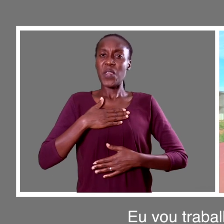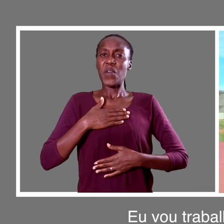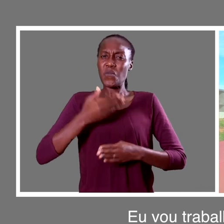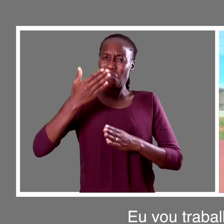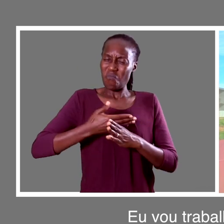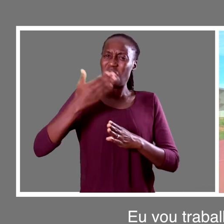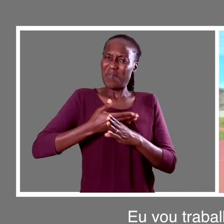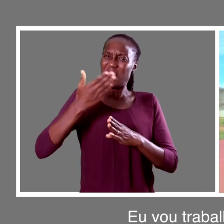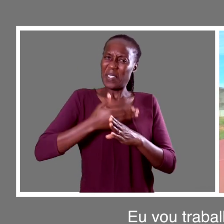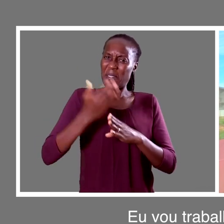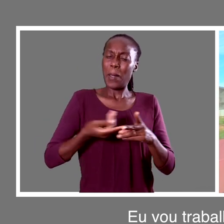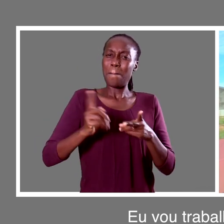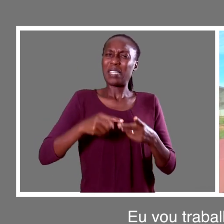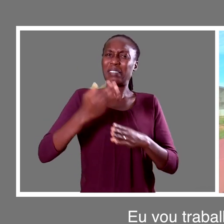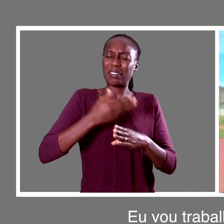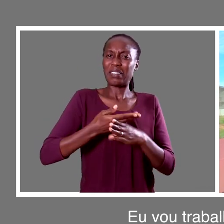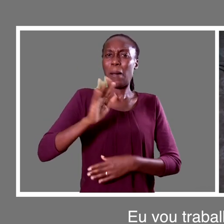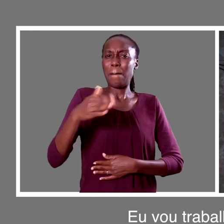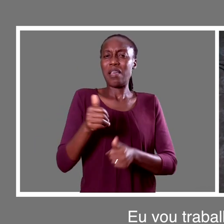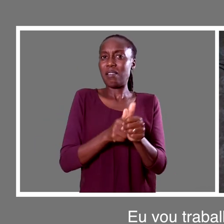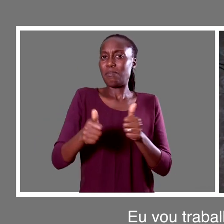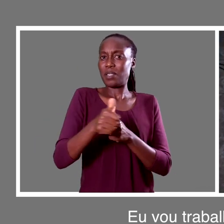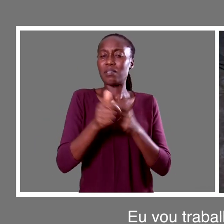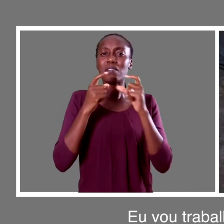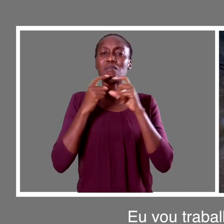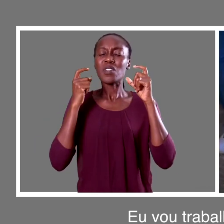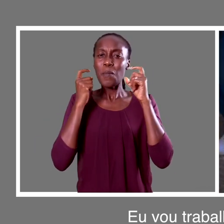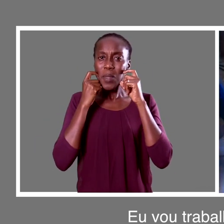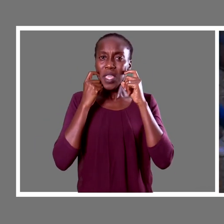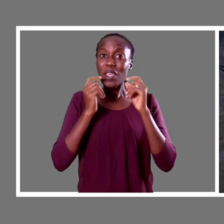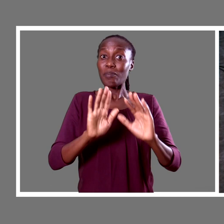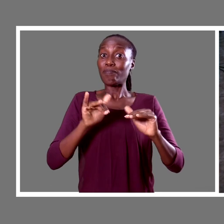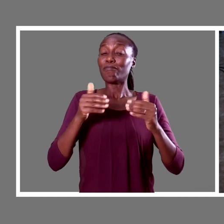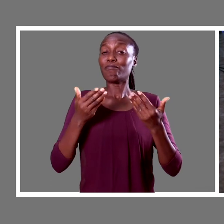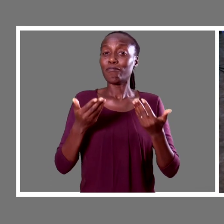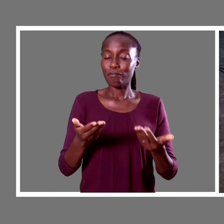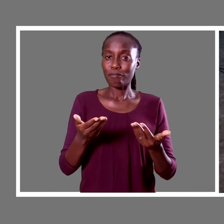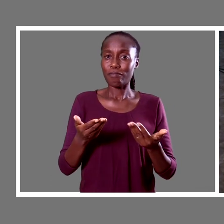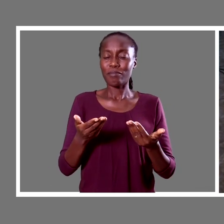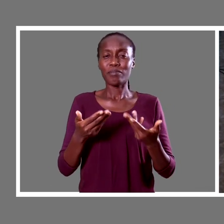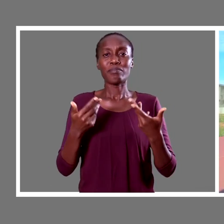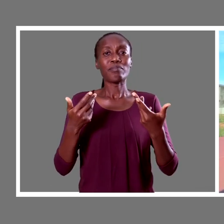trabalhar mais, vou fazer mais para representar Moçambique como deve ser E